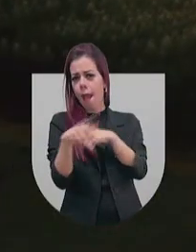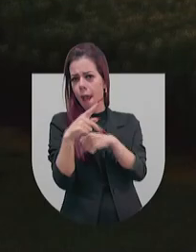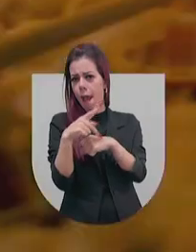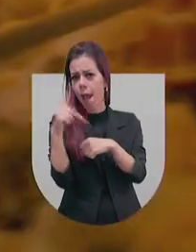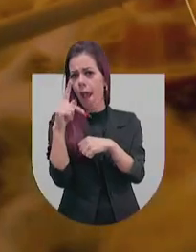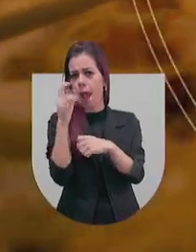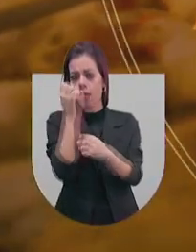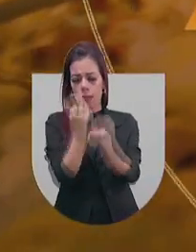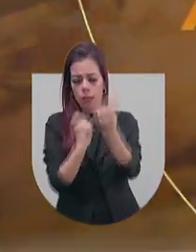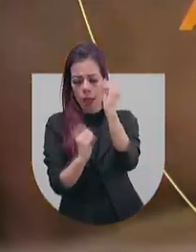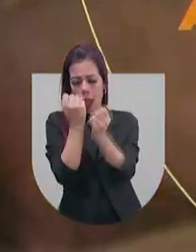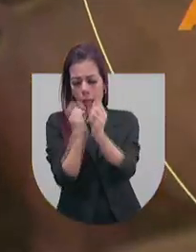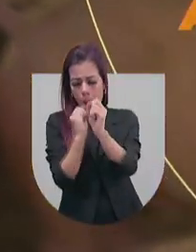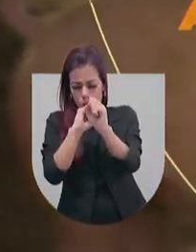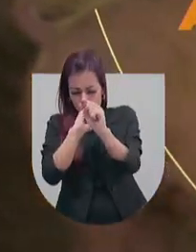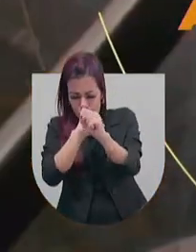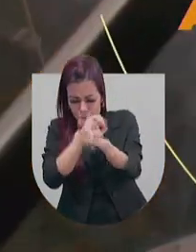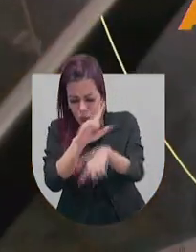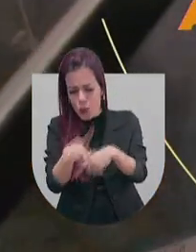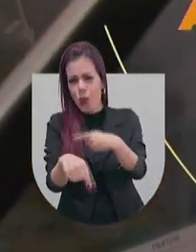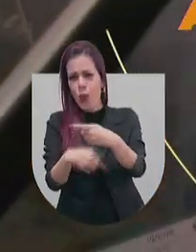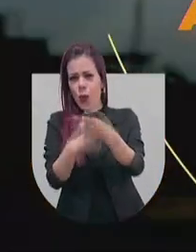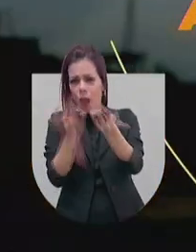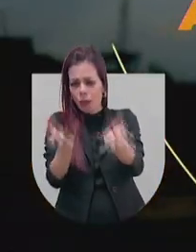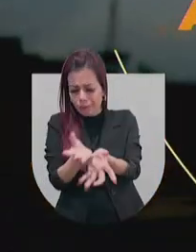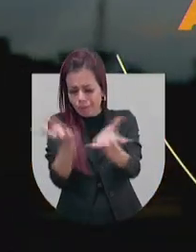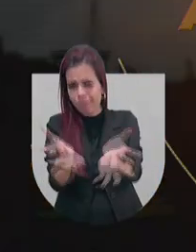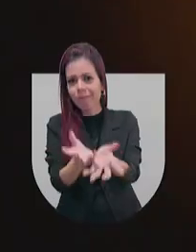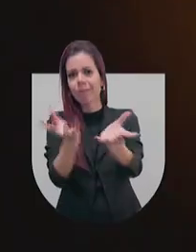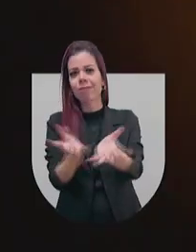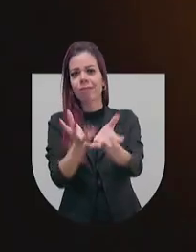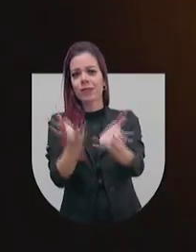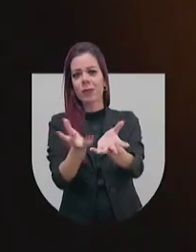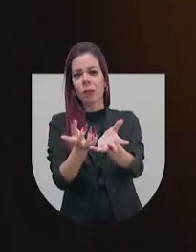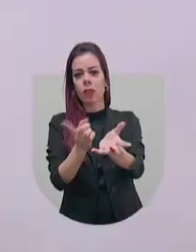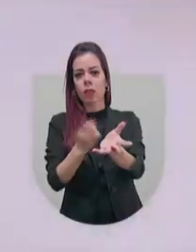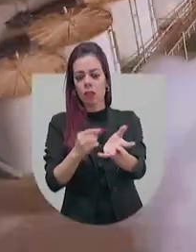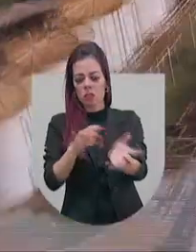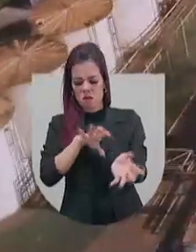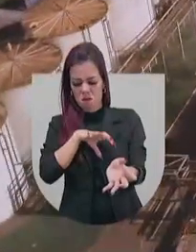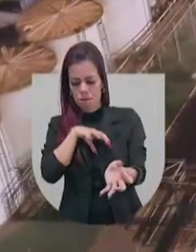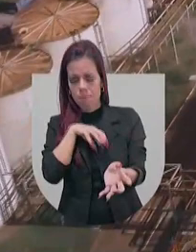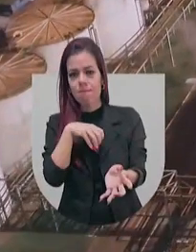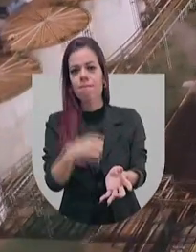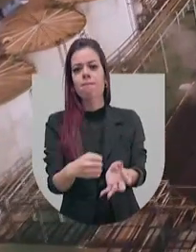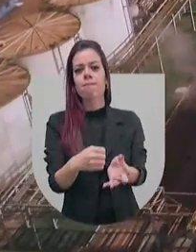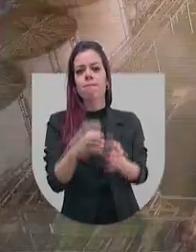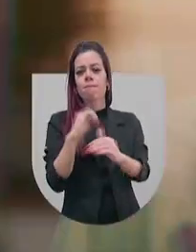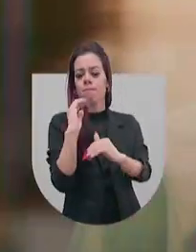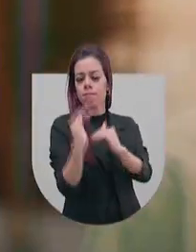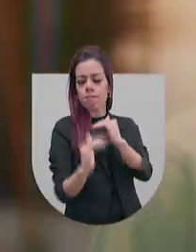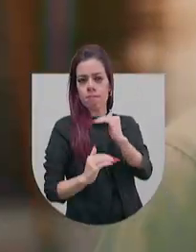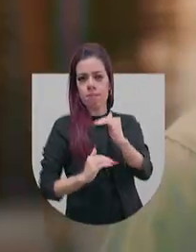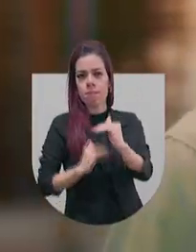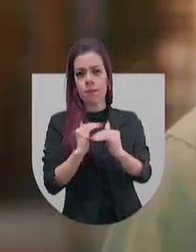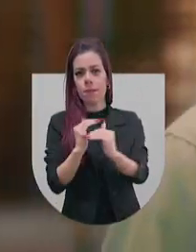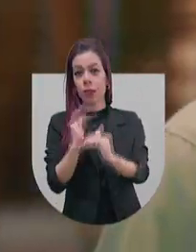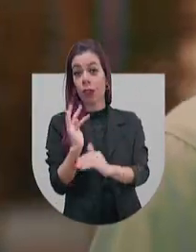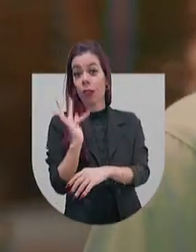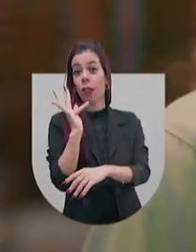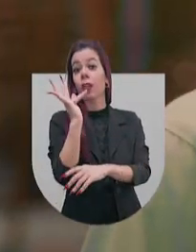indústria de transformação que mais avança. Sou potência, sou o presente, sou o